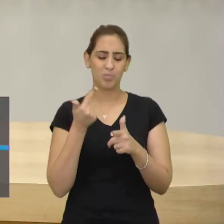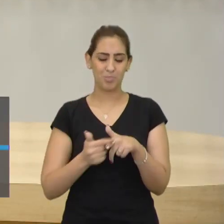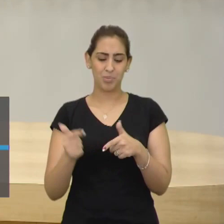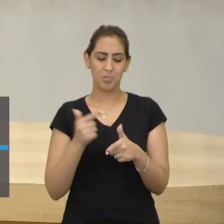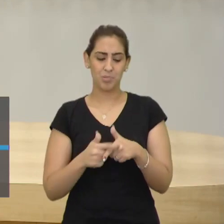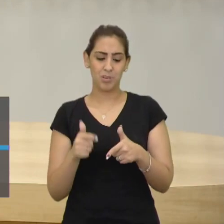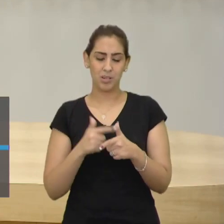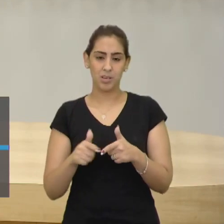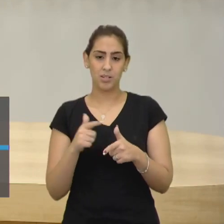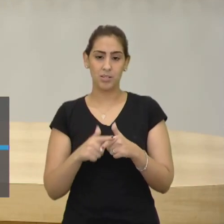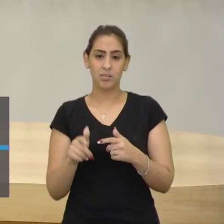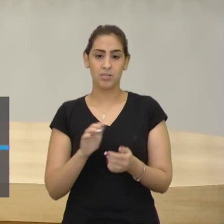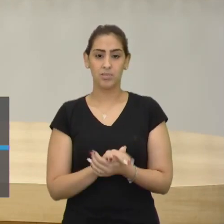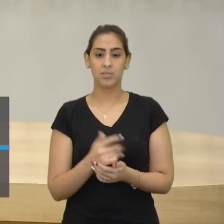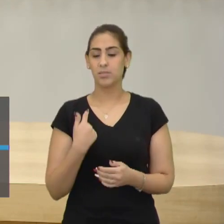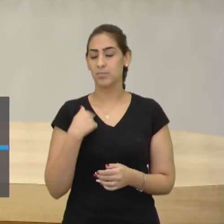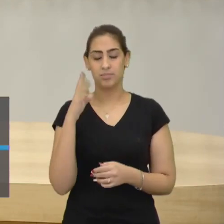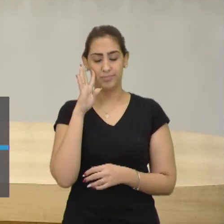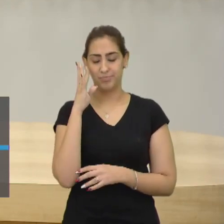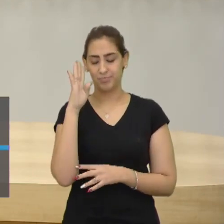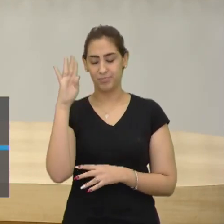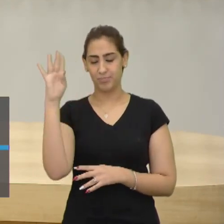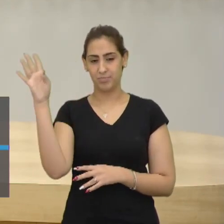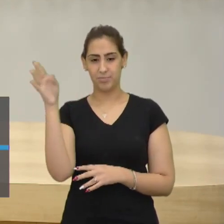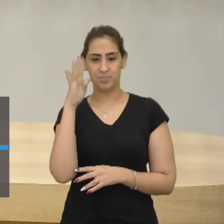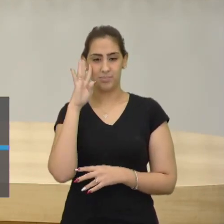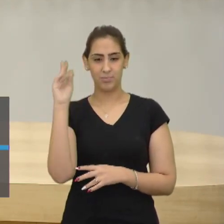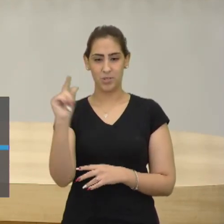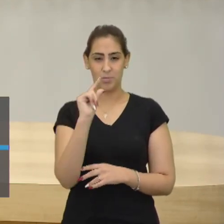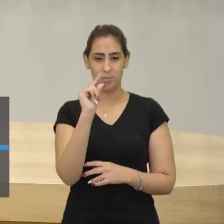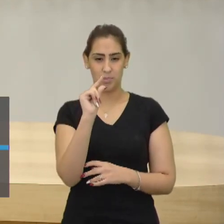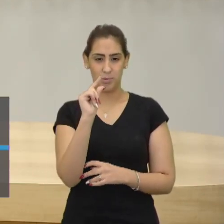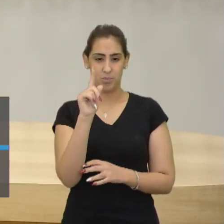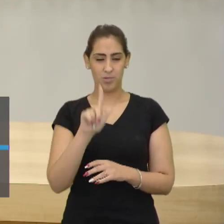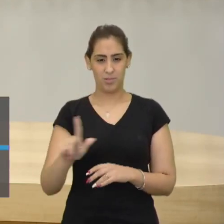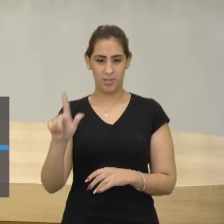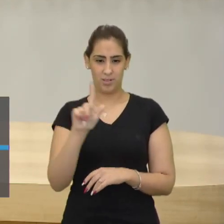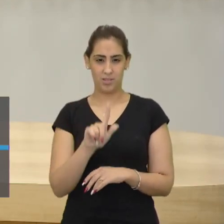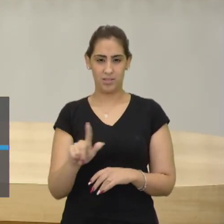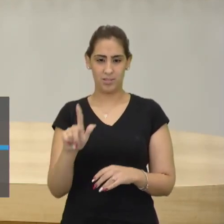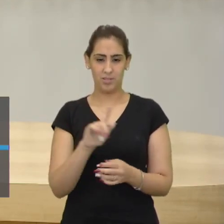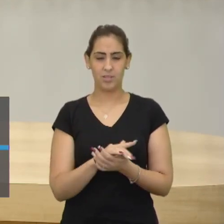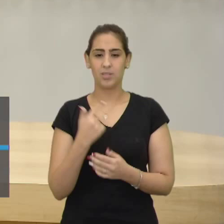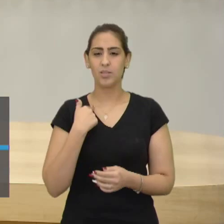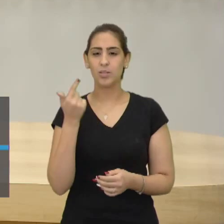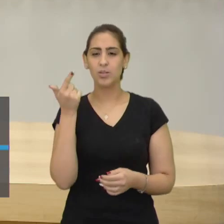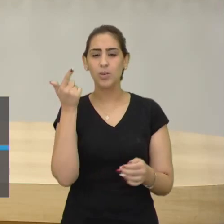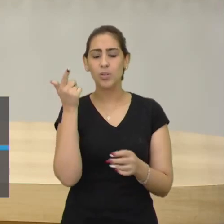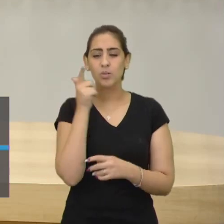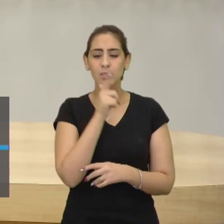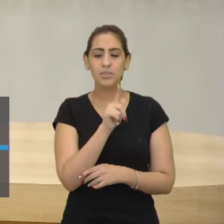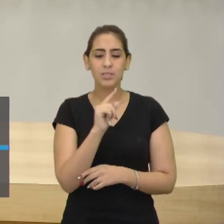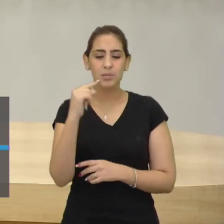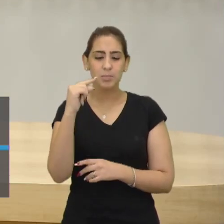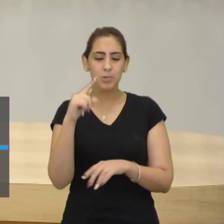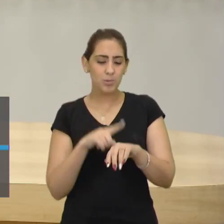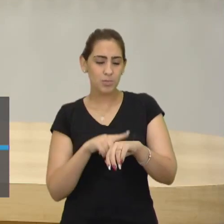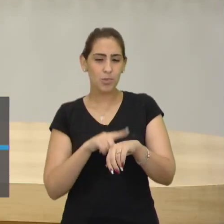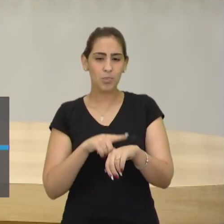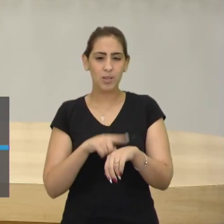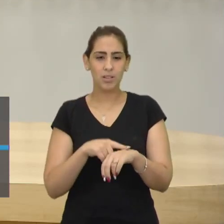né? Deixa eu me refugiar aqui um pouquinho na literatura, de uma tal forma que eu consiga, pelo menos por alguns